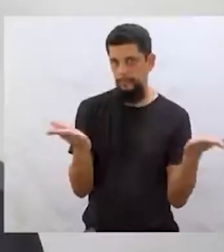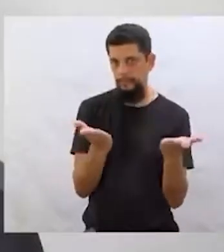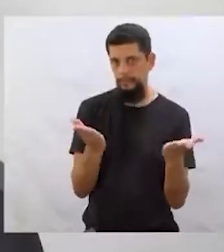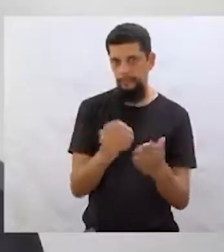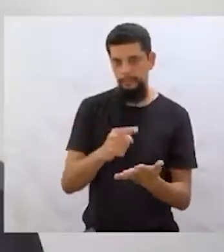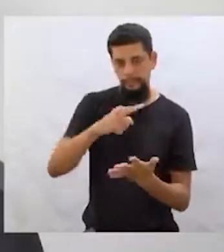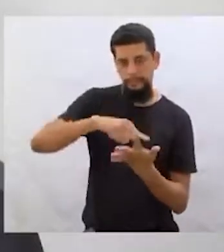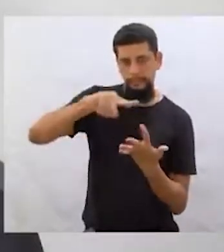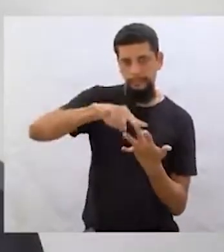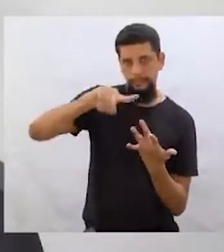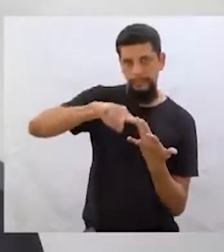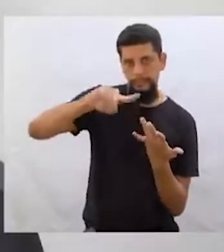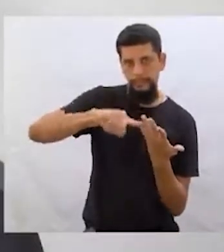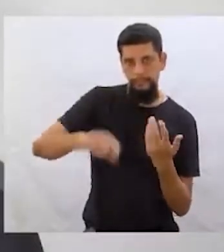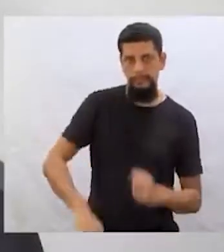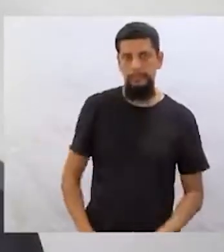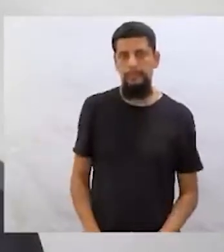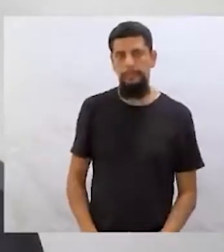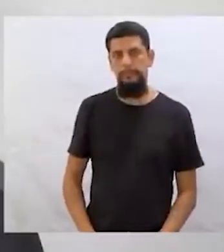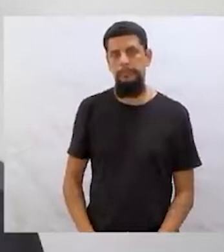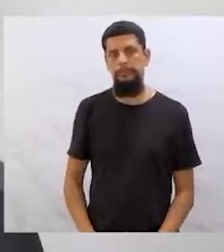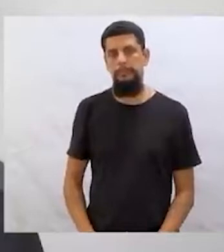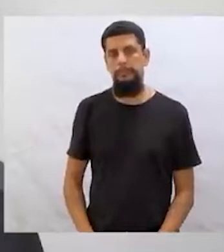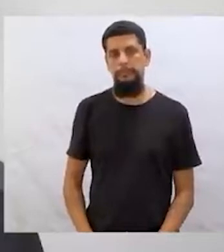eu vou contar 5